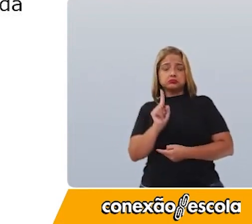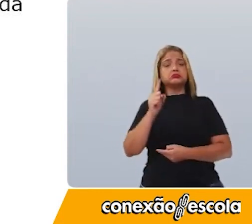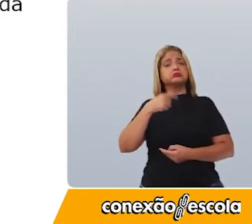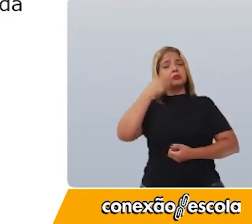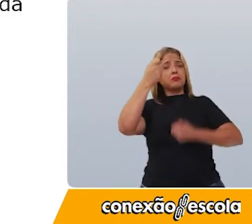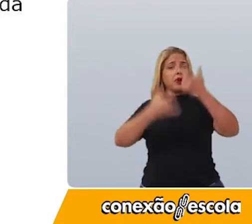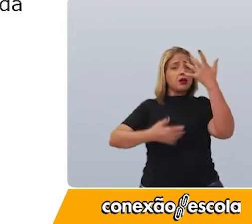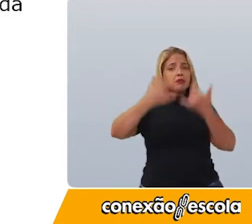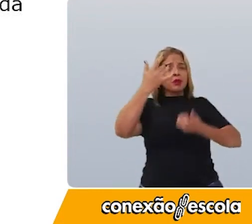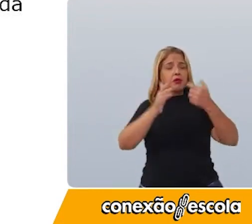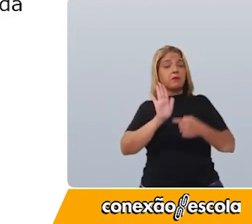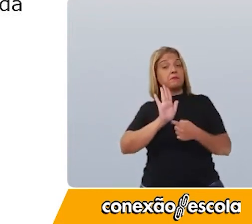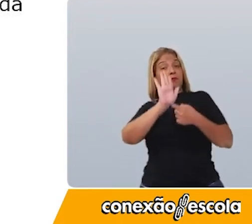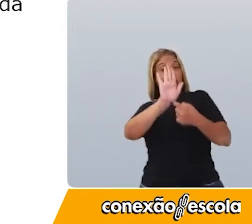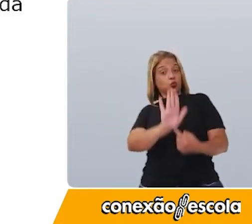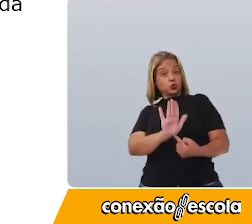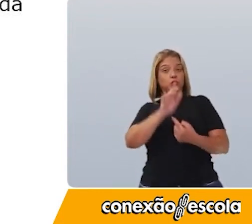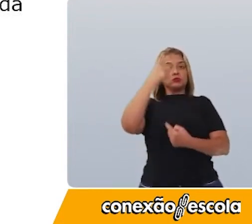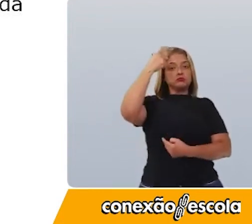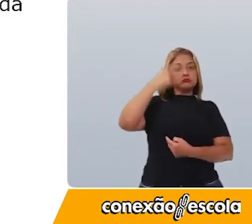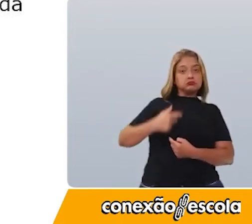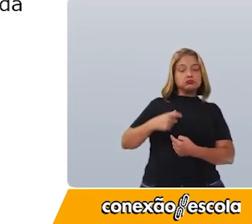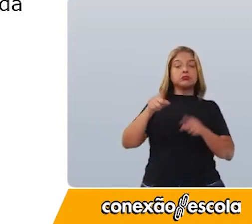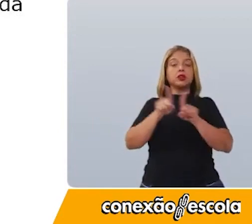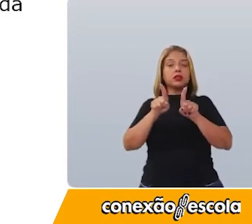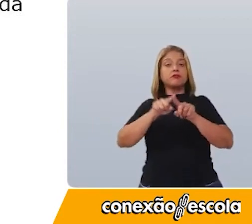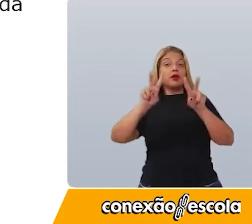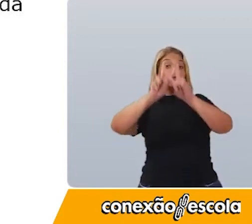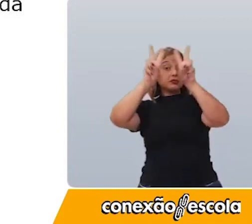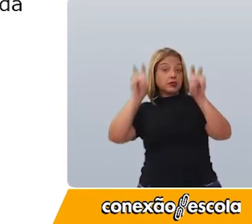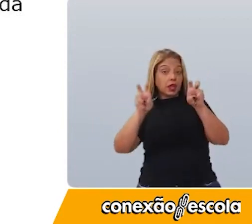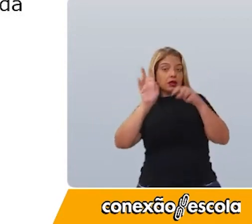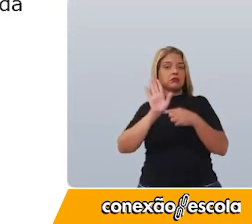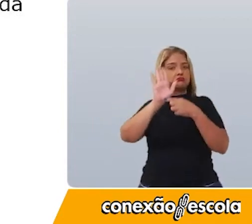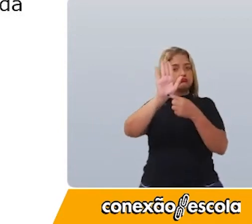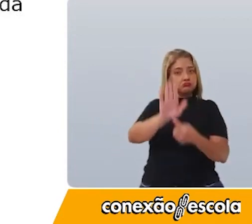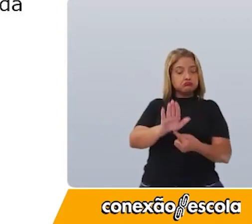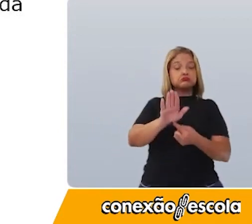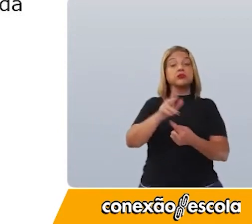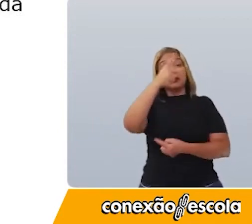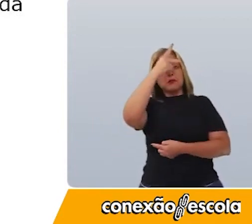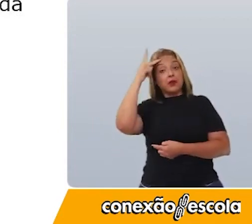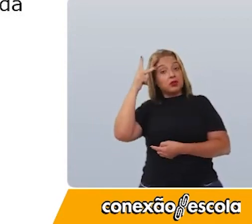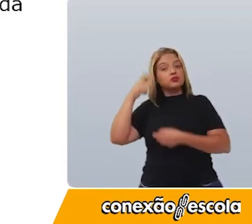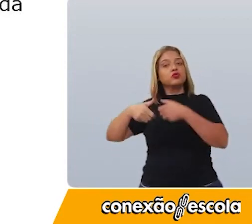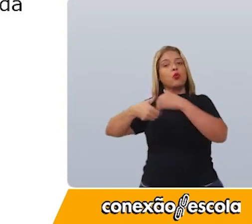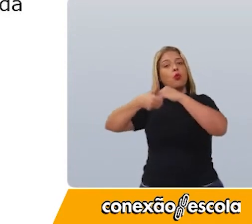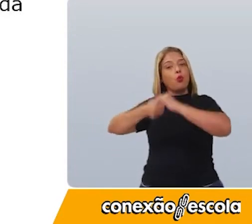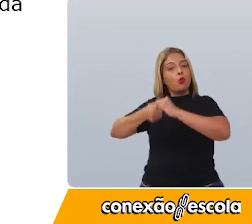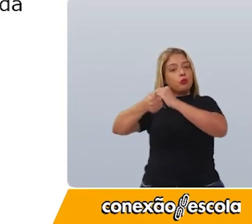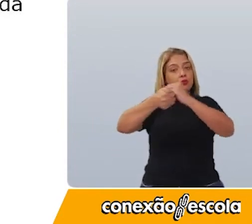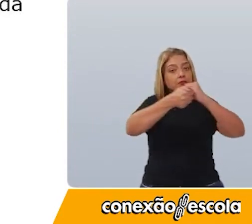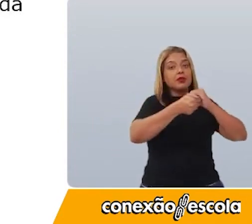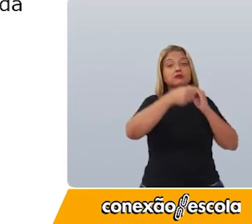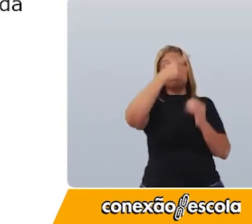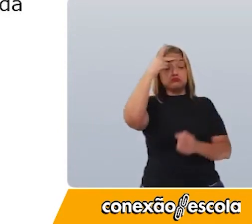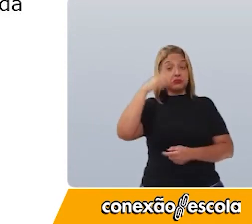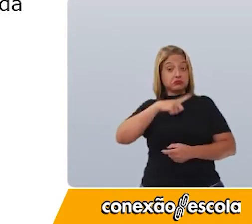vai se apresentar o tema do seu seminário, cumprimentar as pessoas que estão te assistindo,